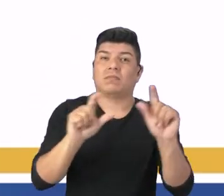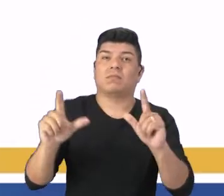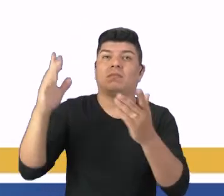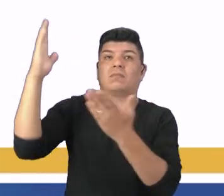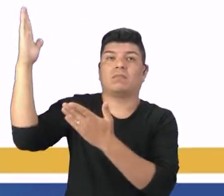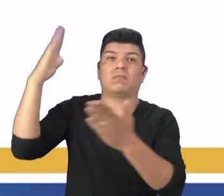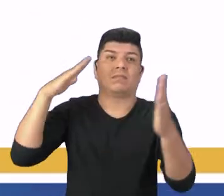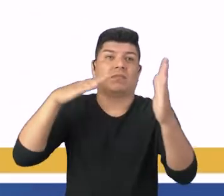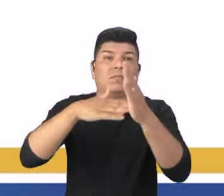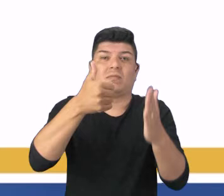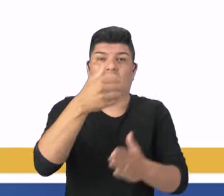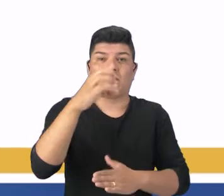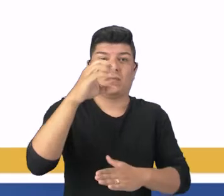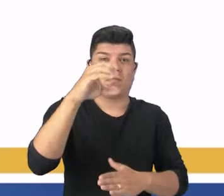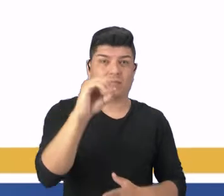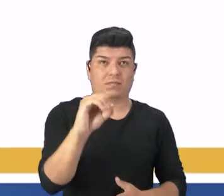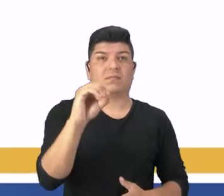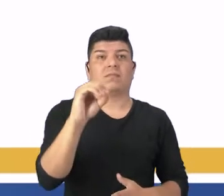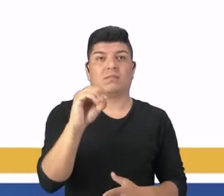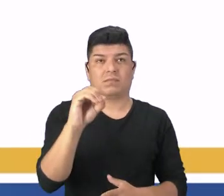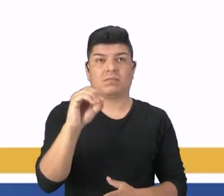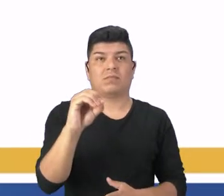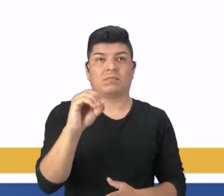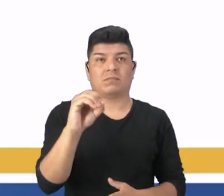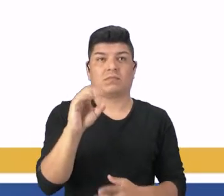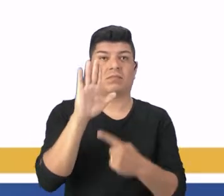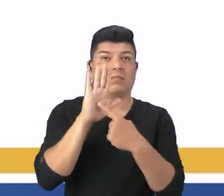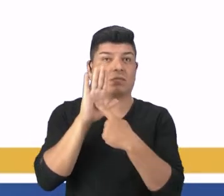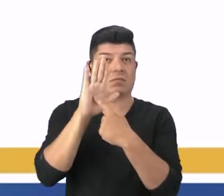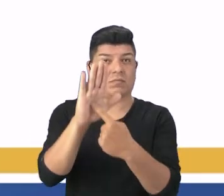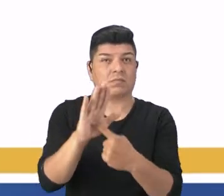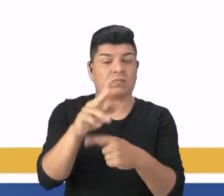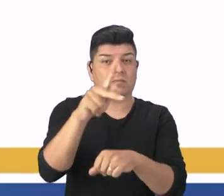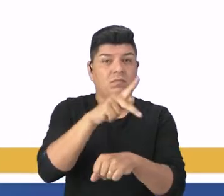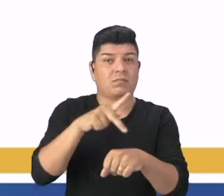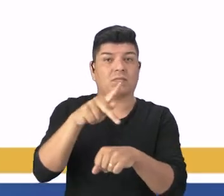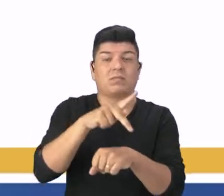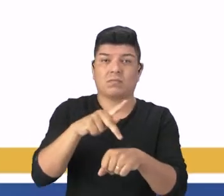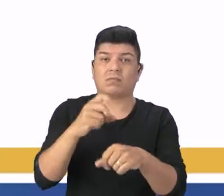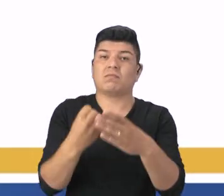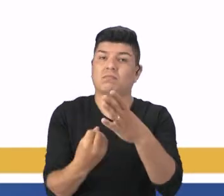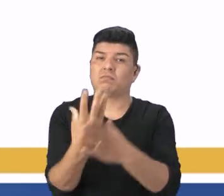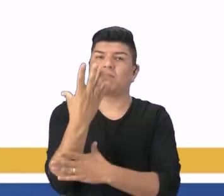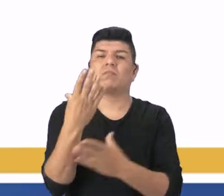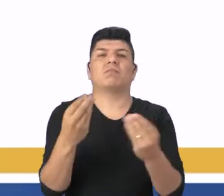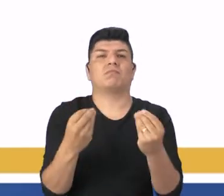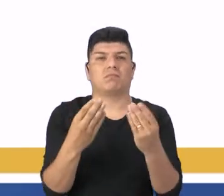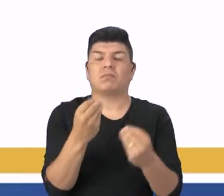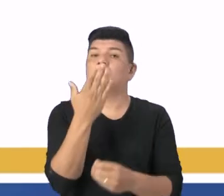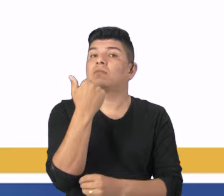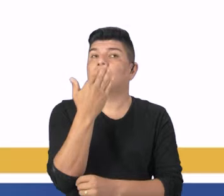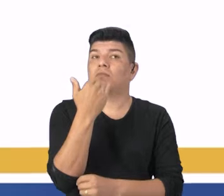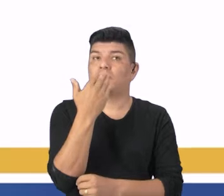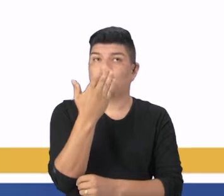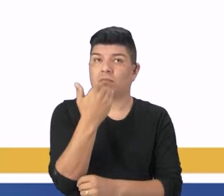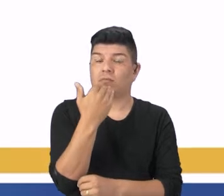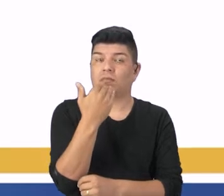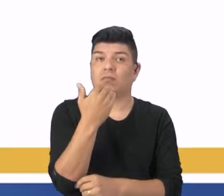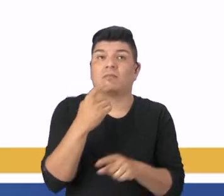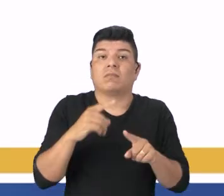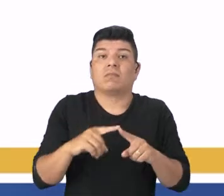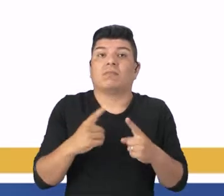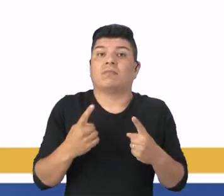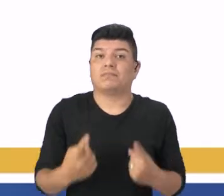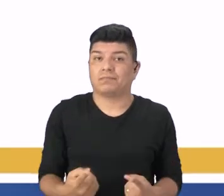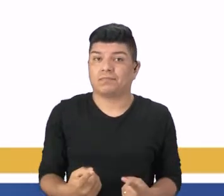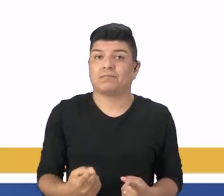a 10ª posição, mostrando que os países produzem muita comida, muito alimento.